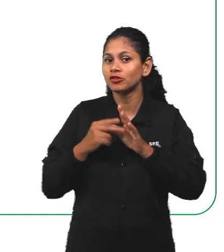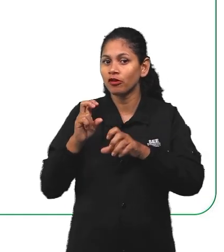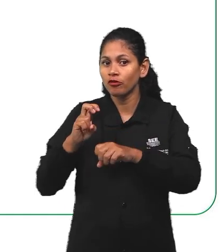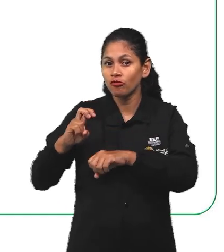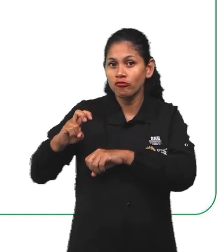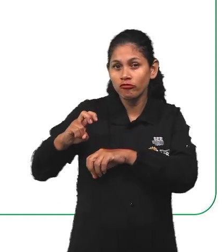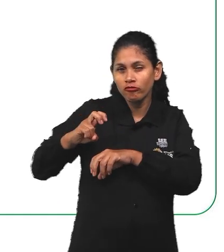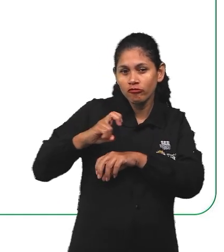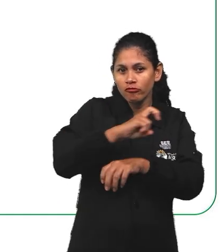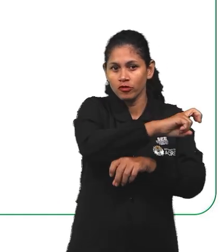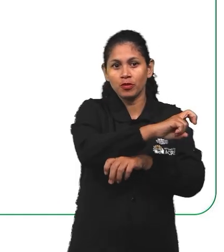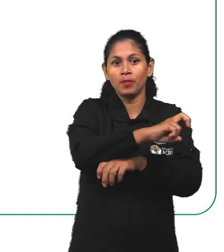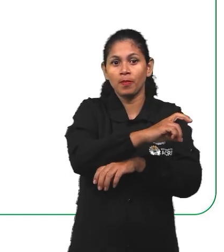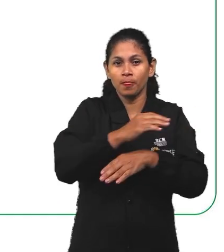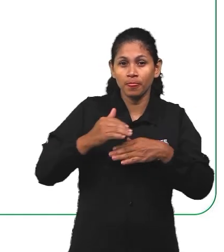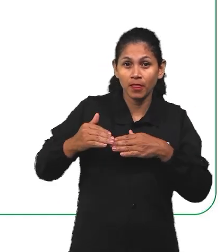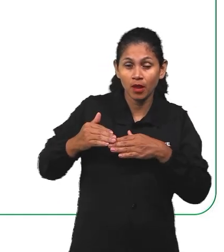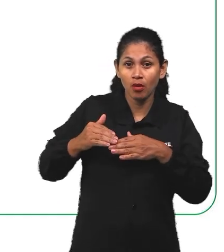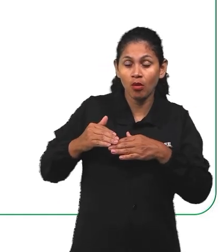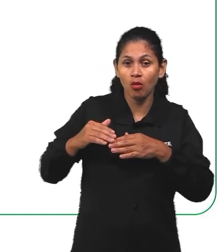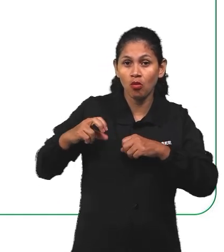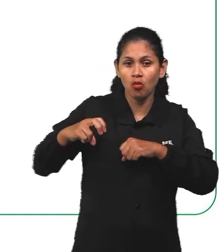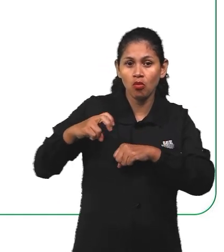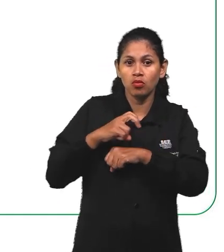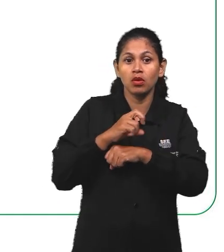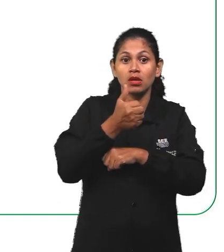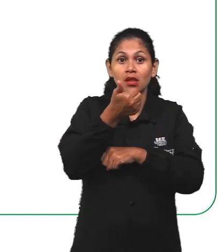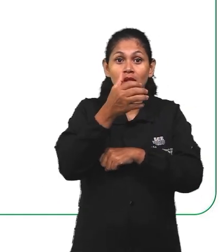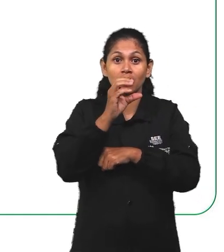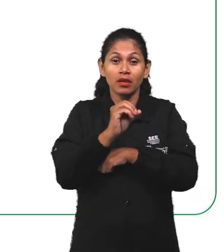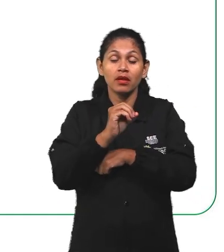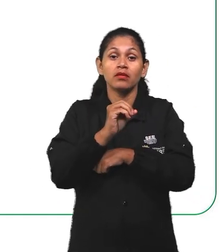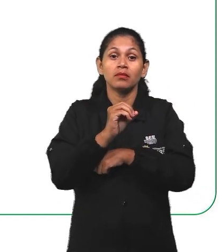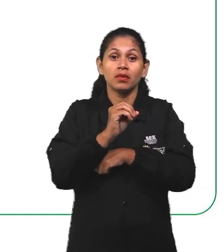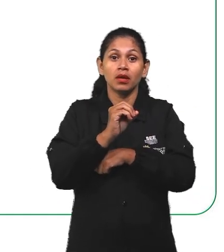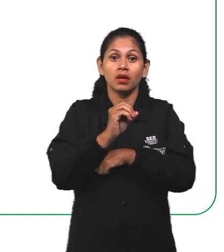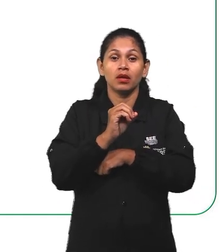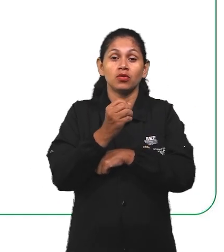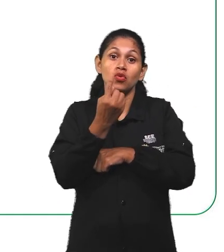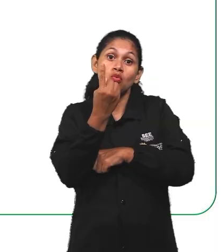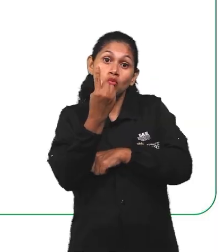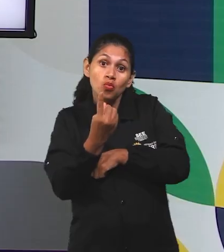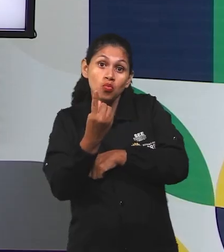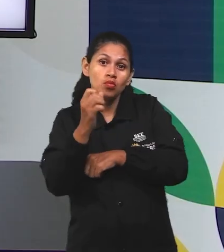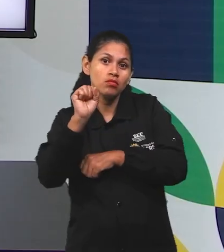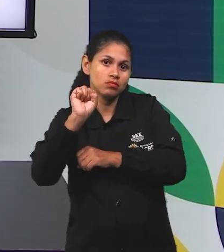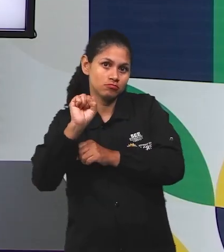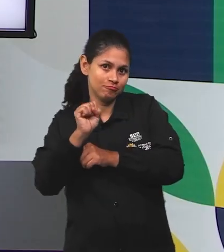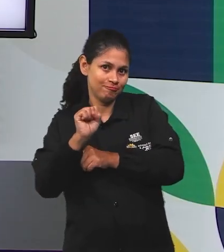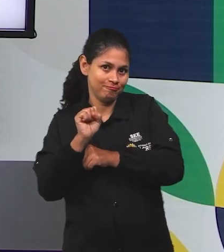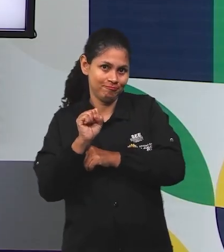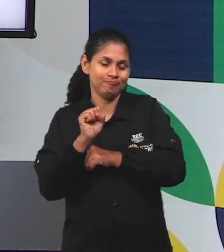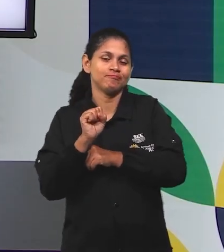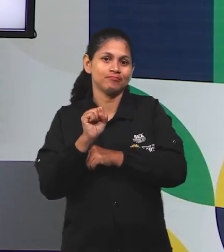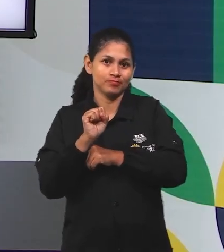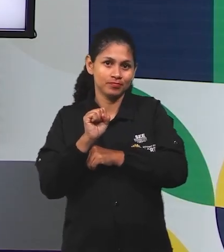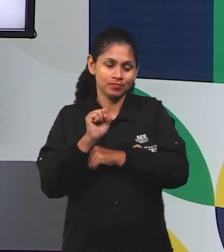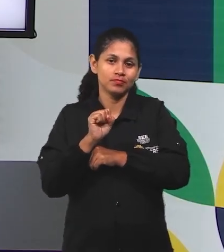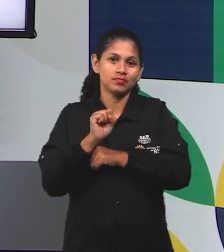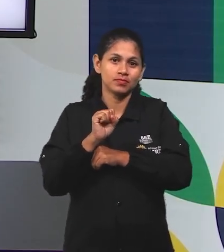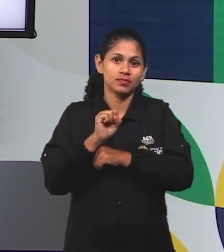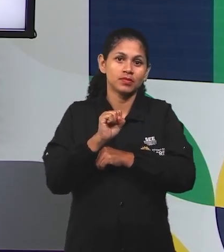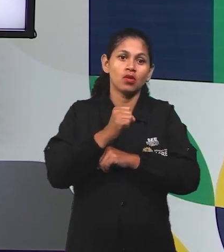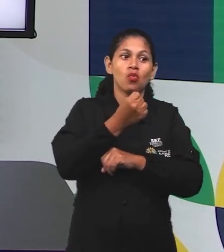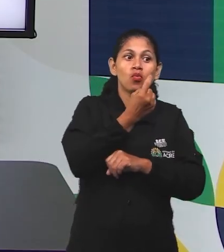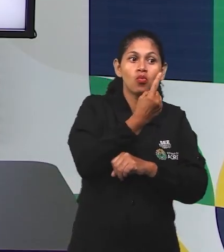uma proporção de 10 metros a cada 1 segundo. Então, se fosse 200 metros,